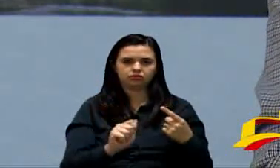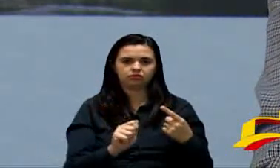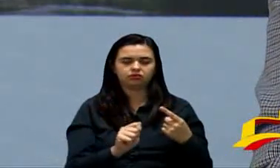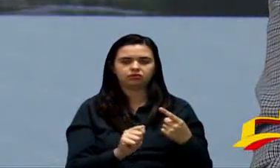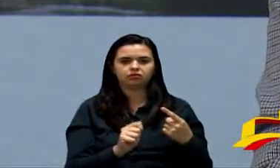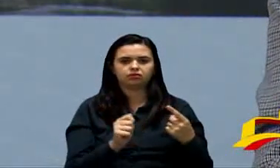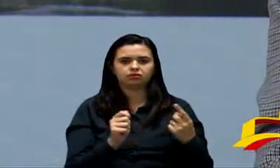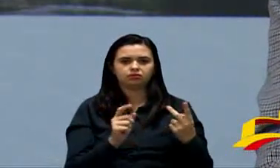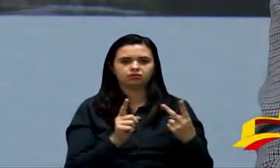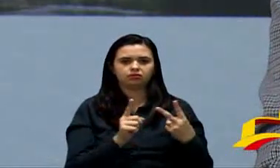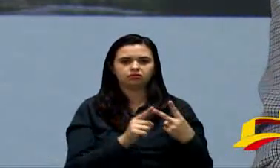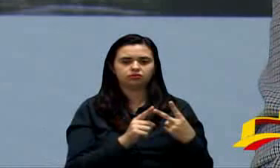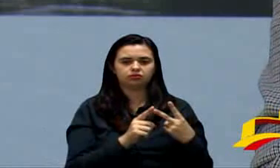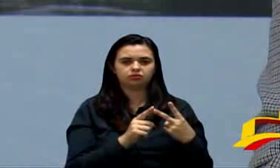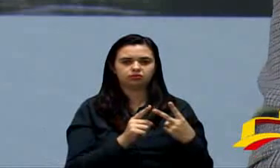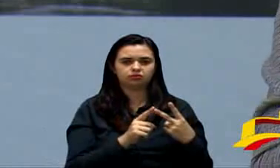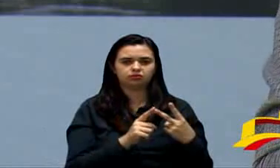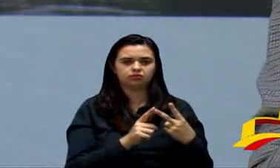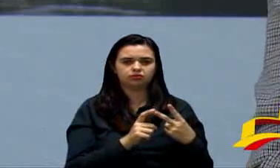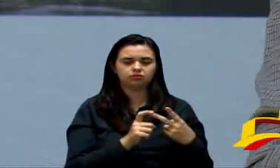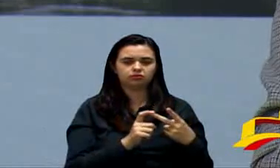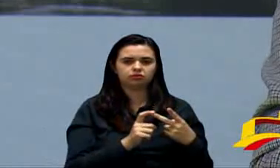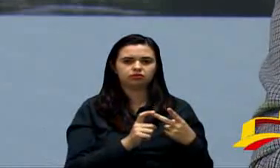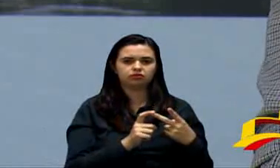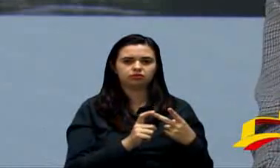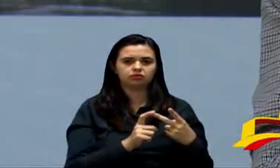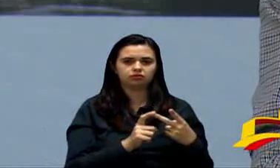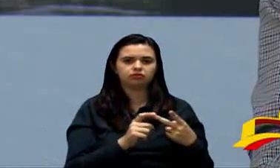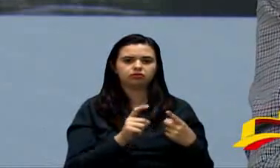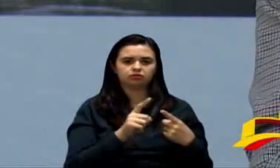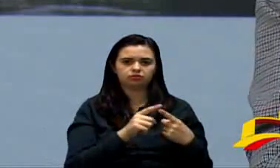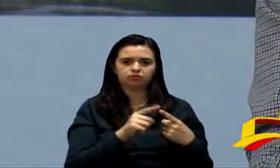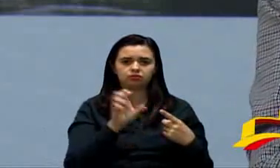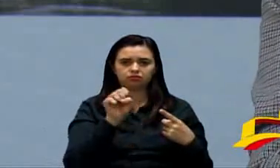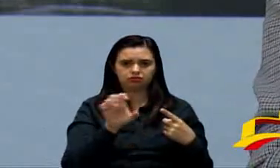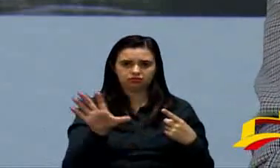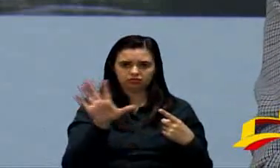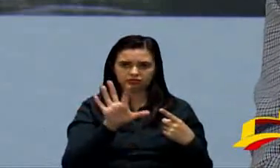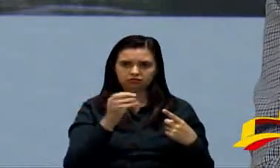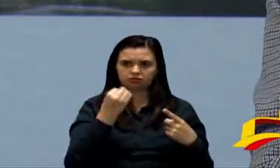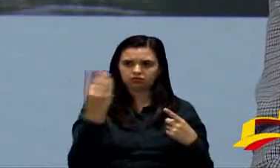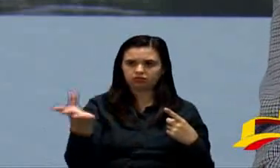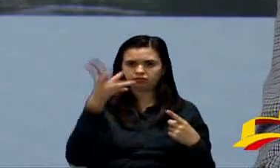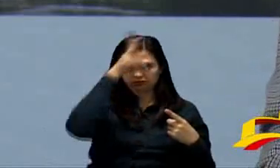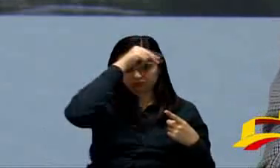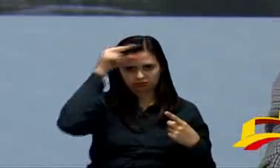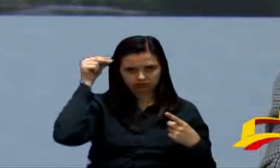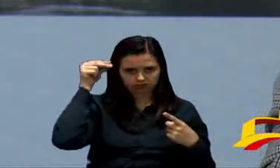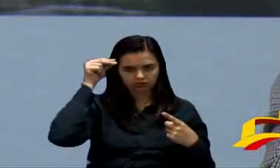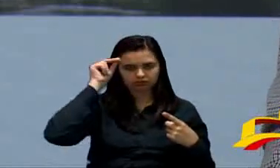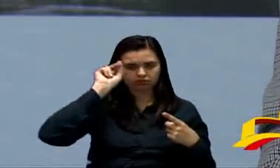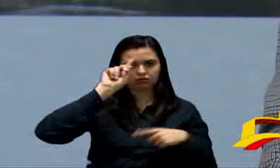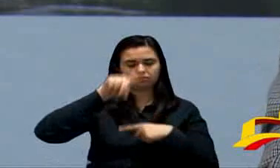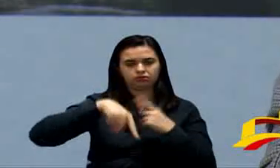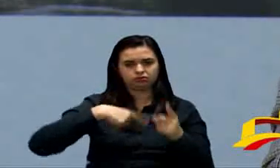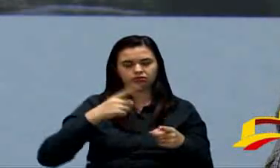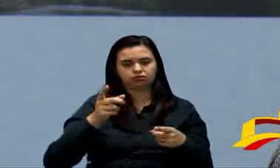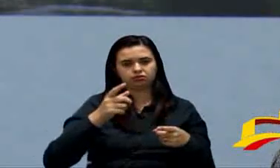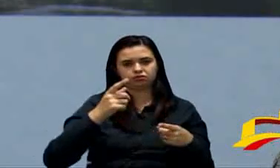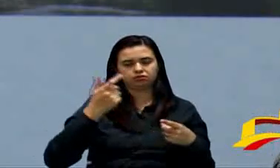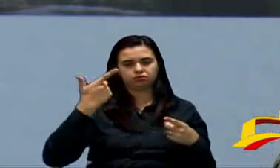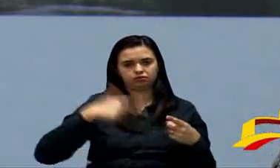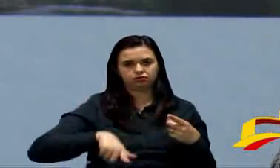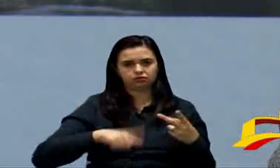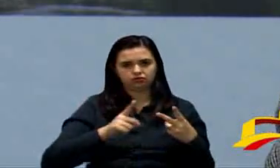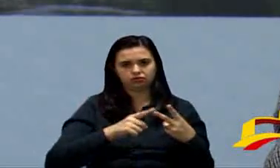Do Iporanga, era um prédio que funcionava o Estado e devolveu para a prefeitura, foi abandonado, agora teve que ser refeito. A escola